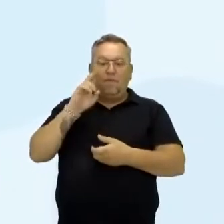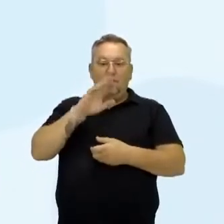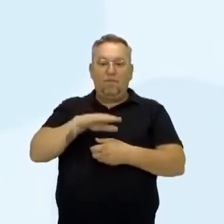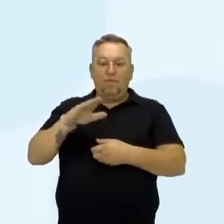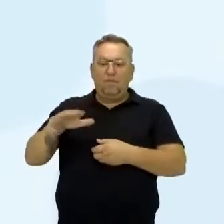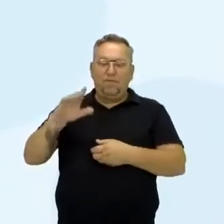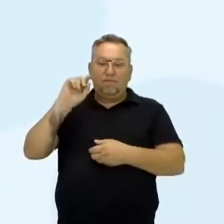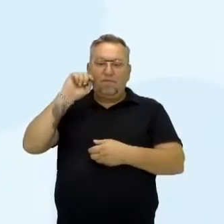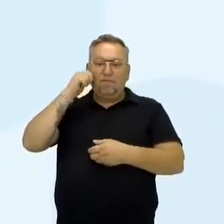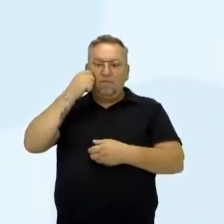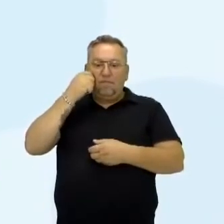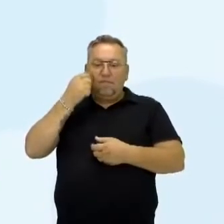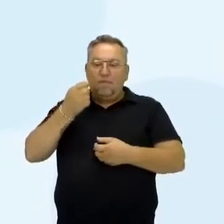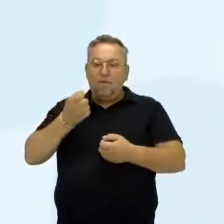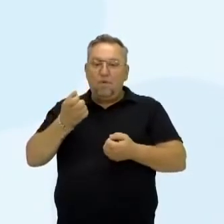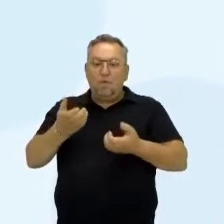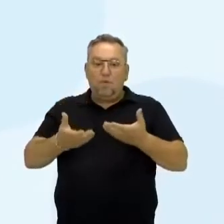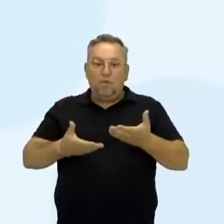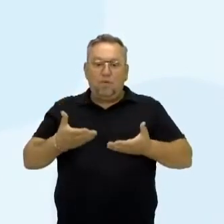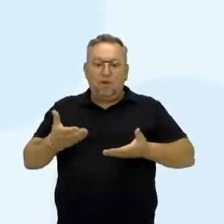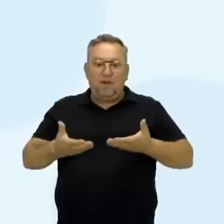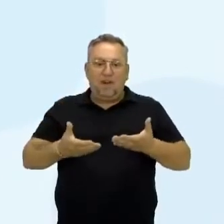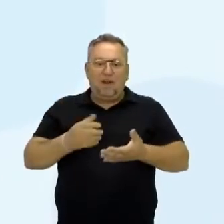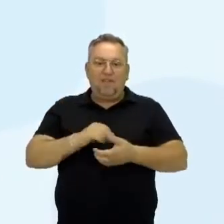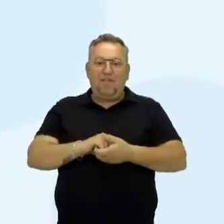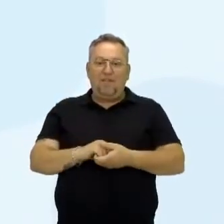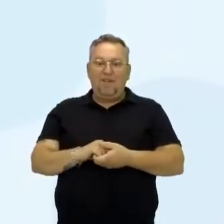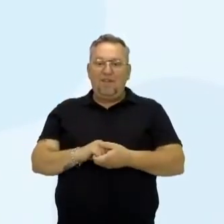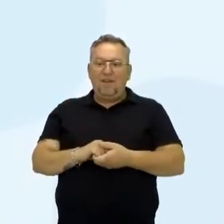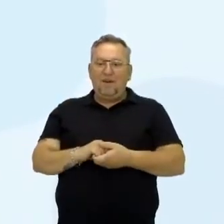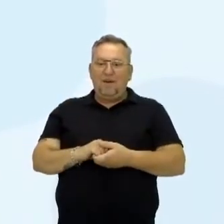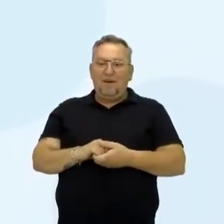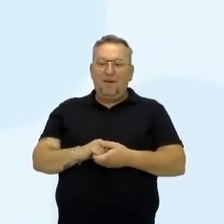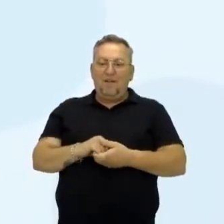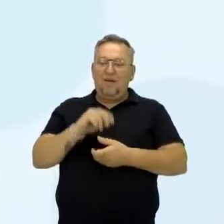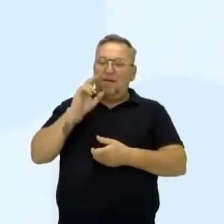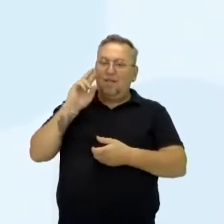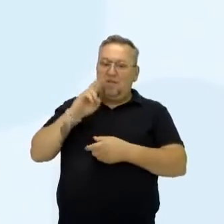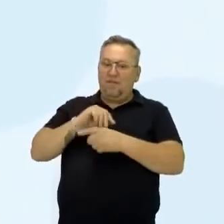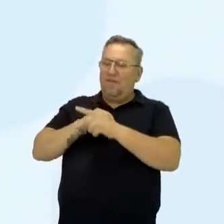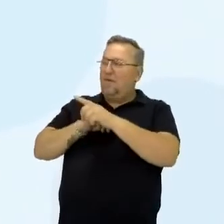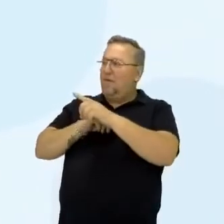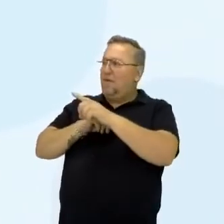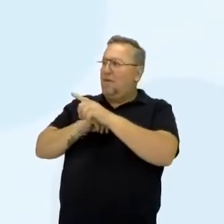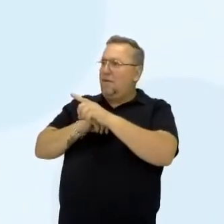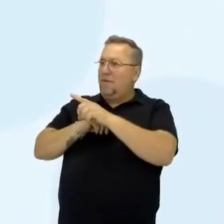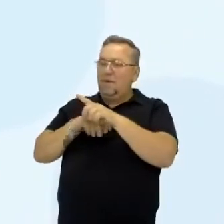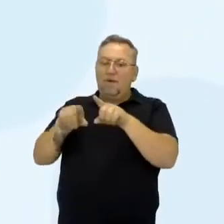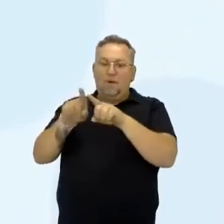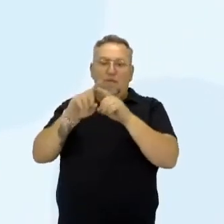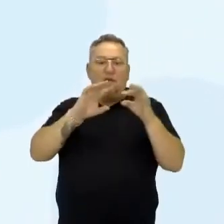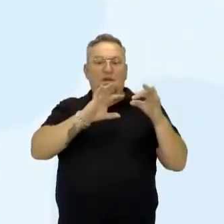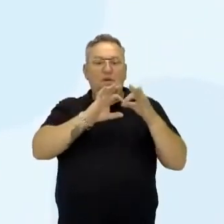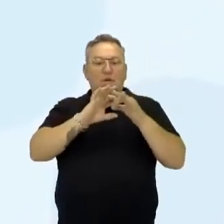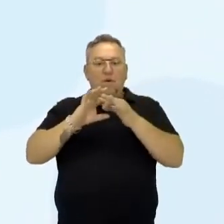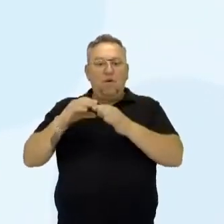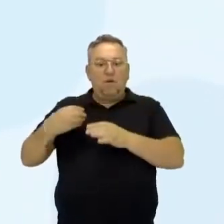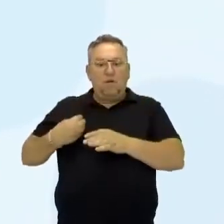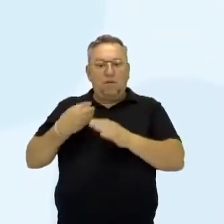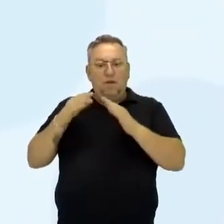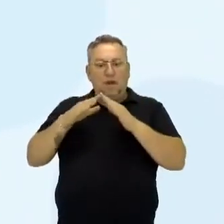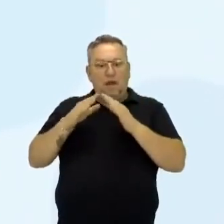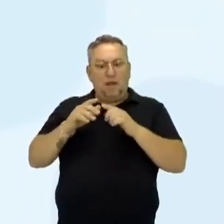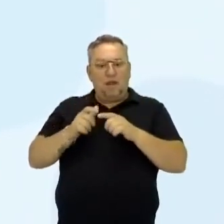crianças negras servindo aquela família. Aí nós temos uma imagem, né, também dentro do contexto da vida na casa